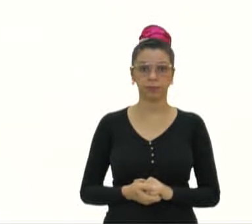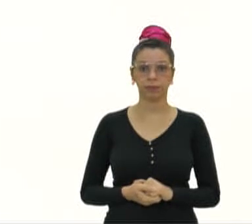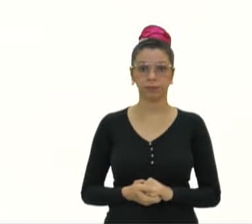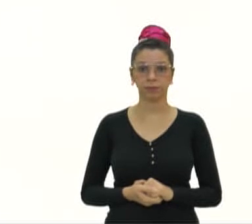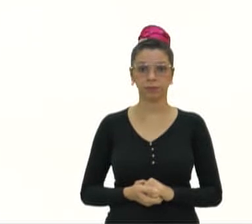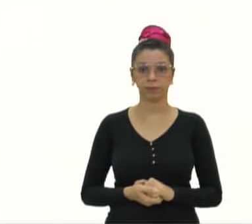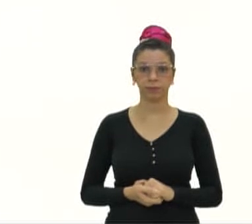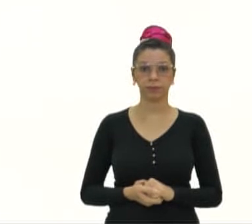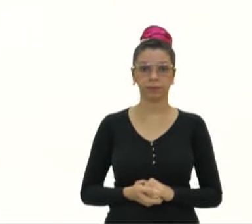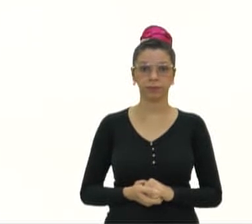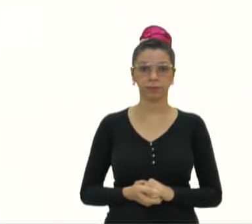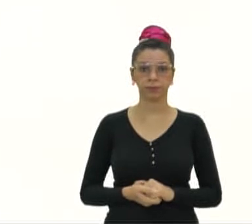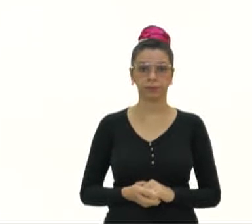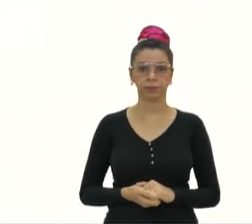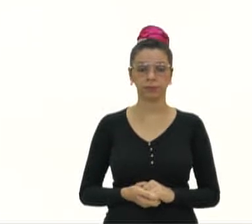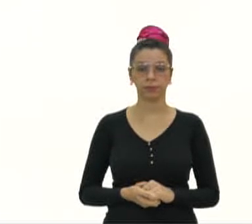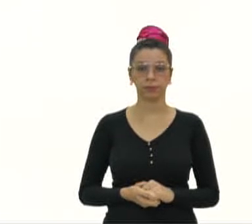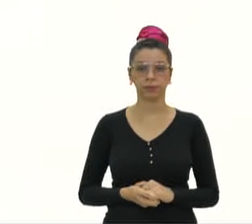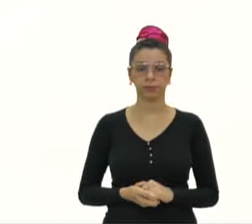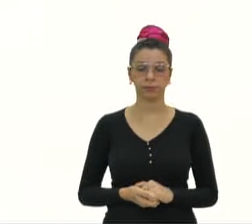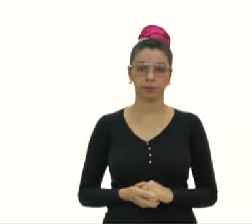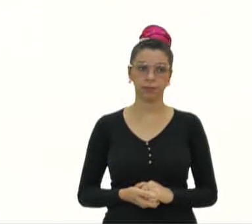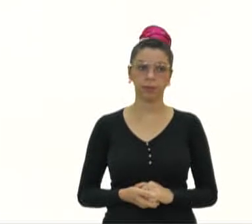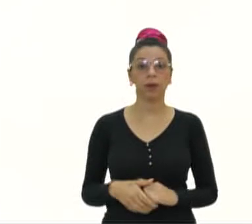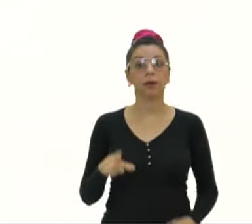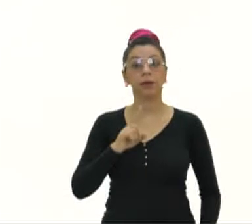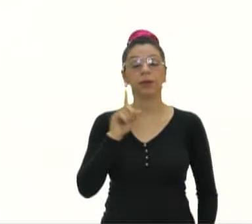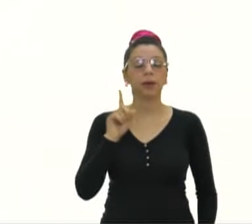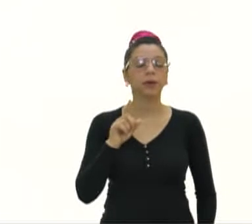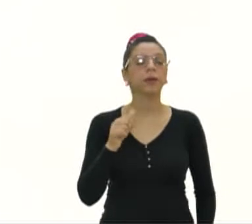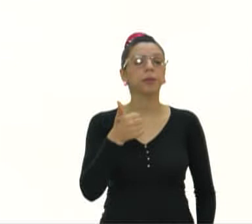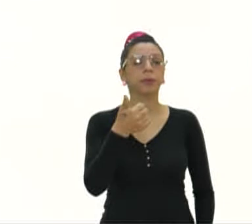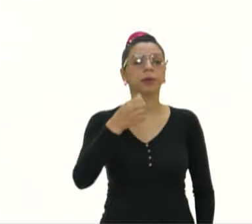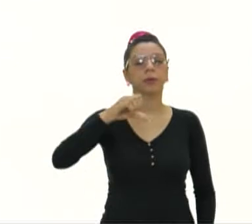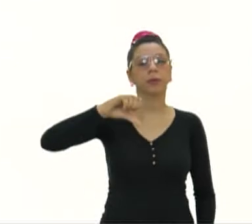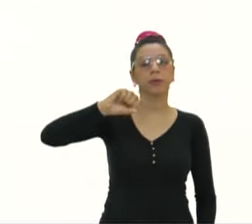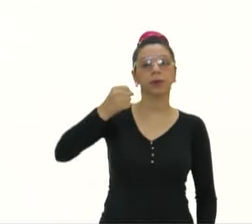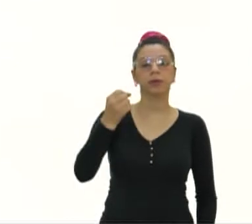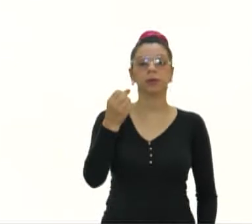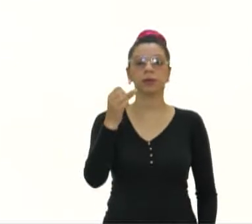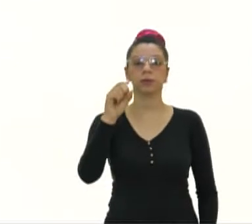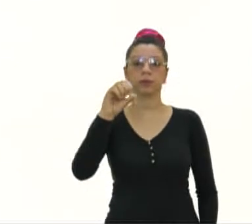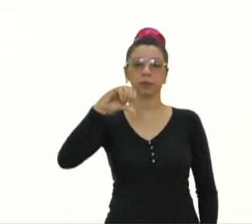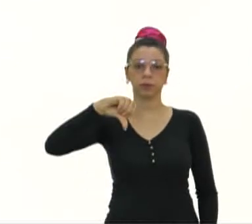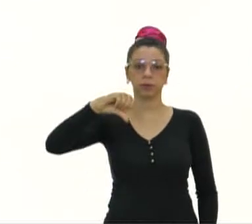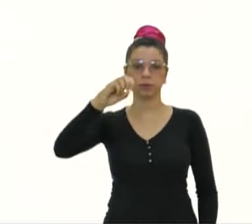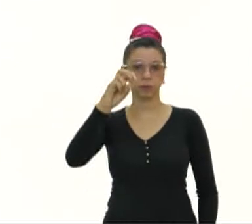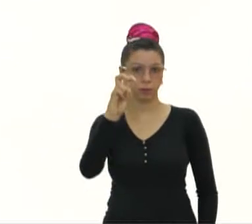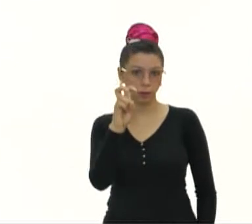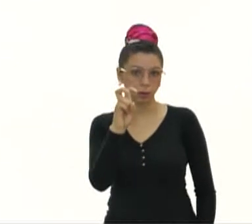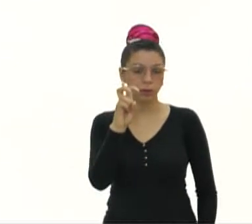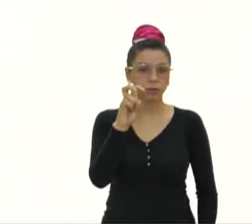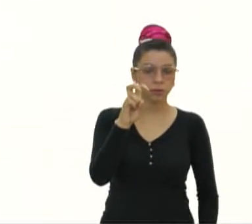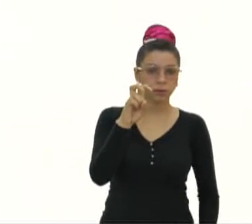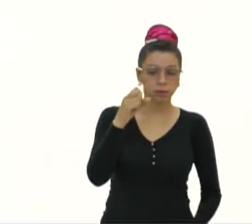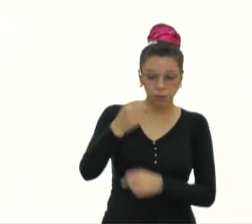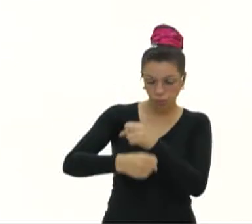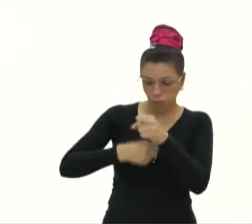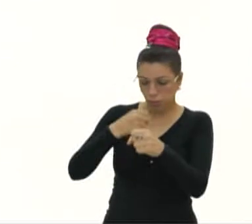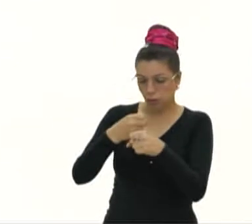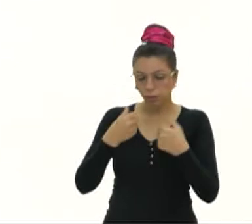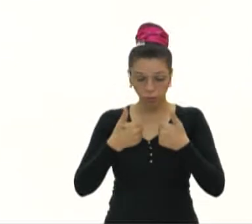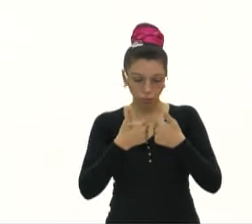cardboard was lighting up. Então vejam que aqui lá em 1895, o físico William Röntgen